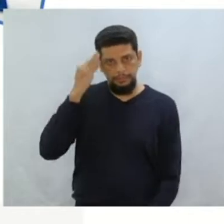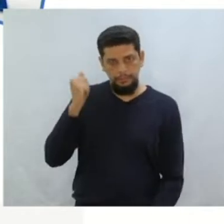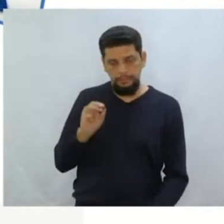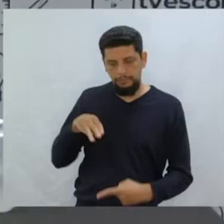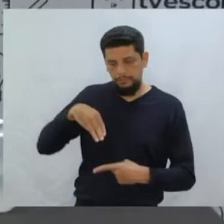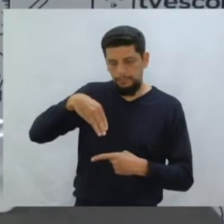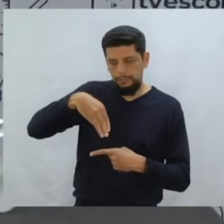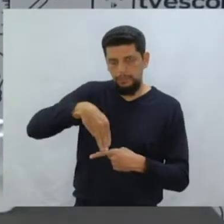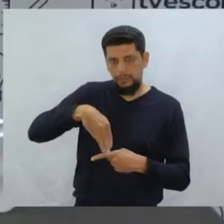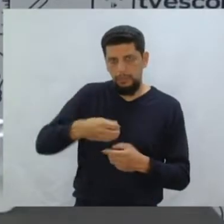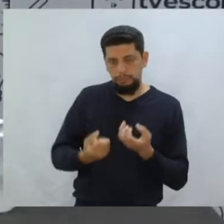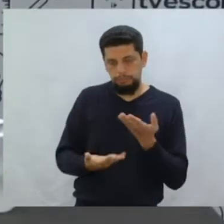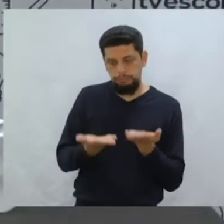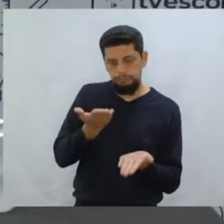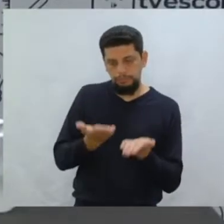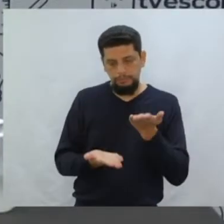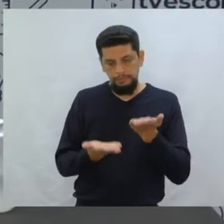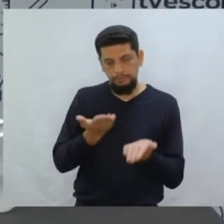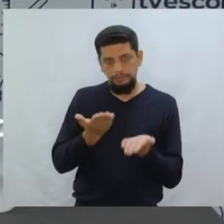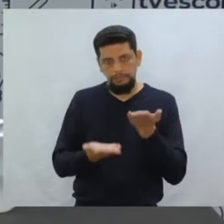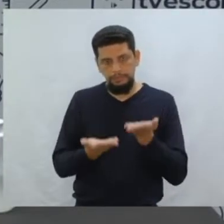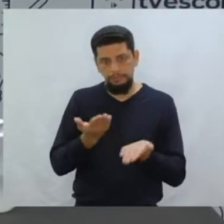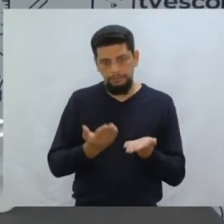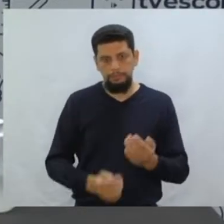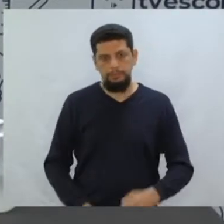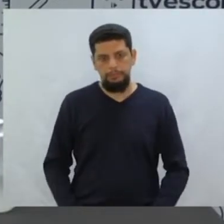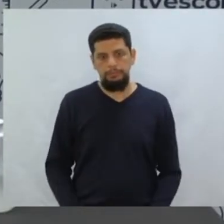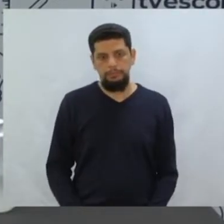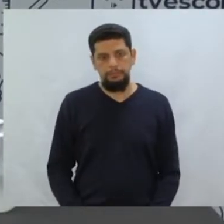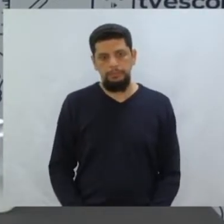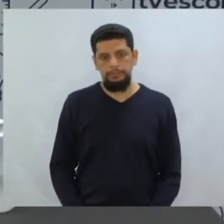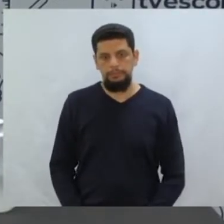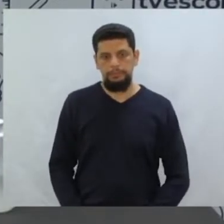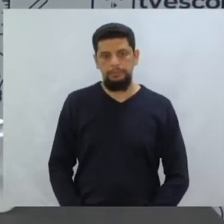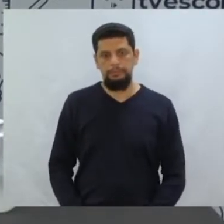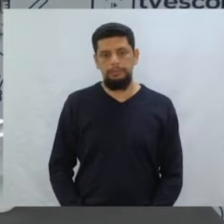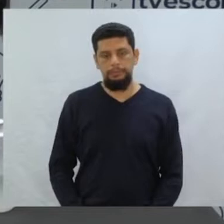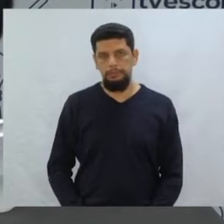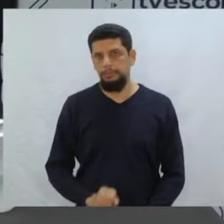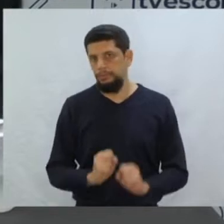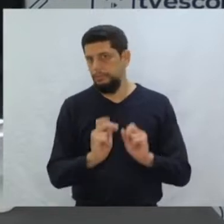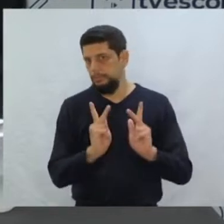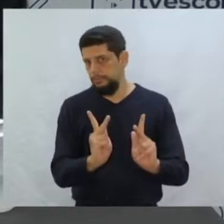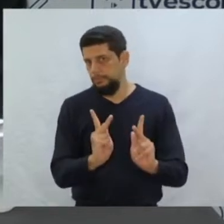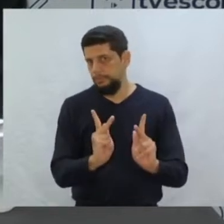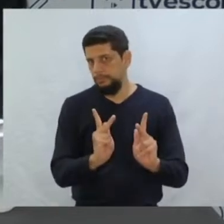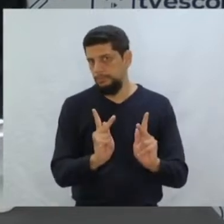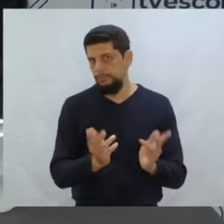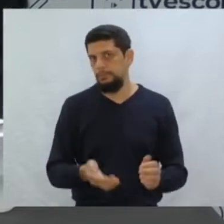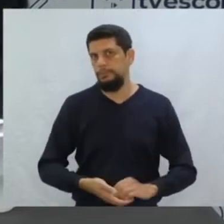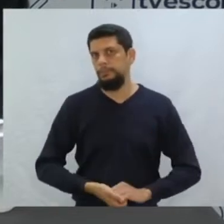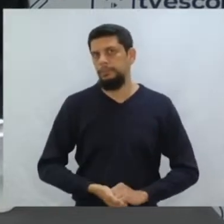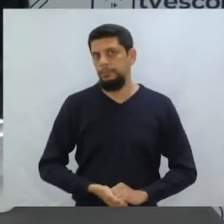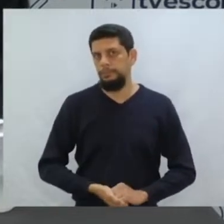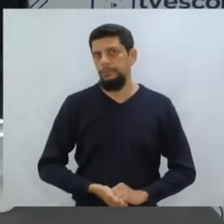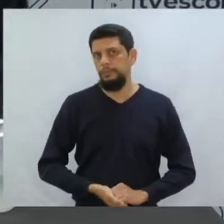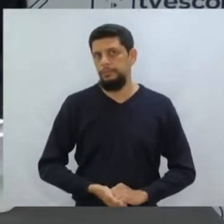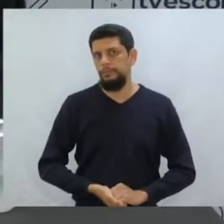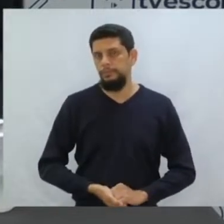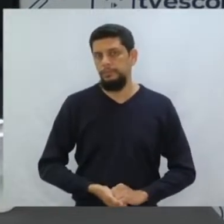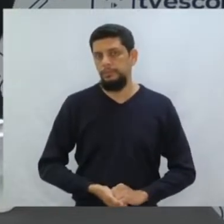também precisa saber a massa do animal. Eles também são pesados. Esse cachorrinho está ali representando, certo?